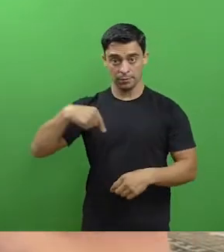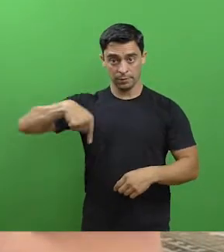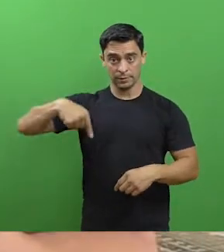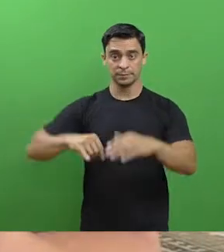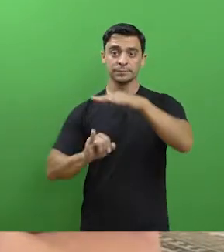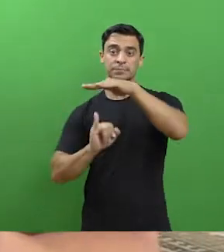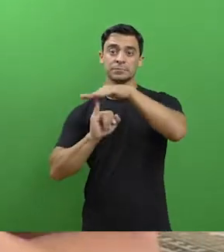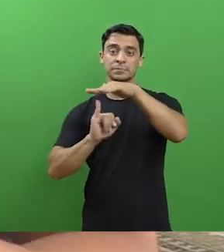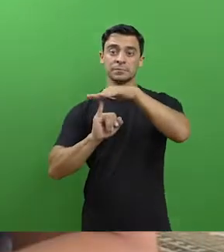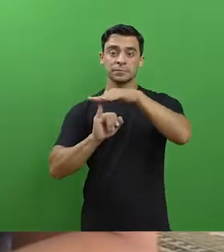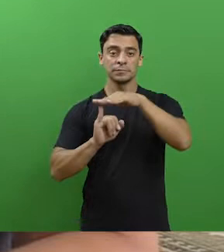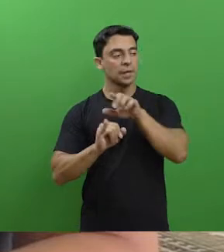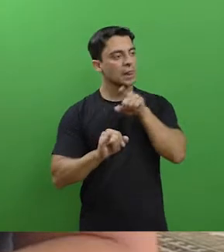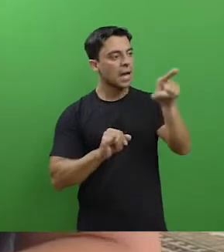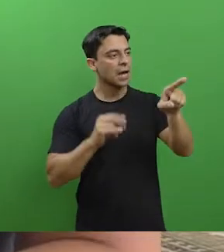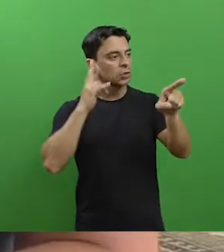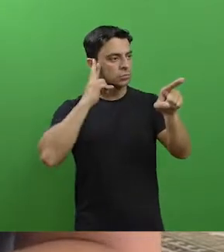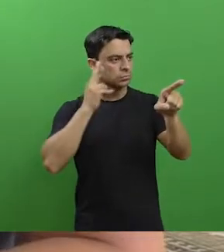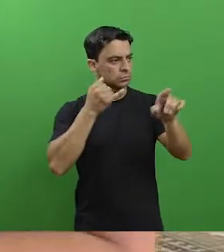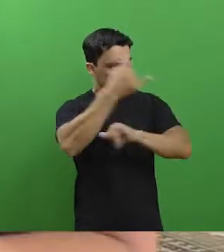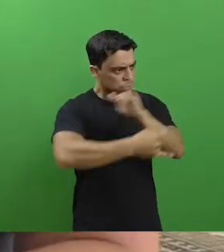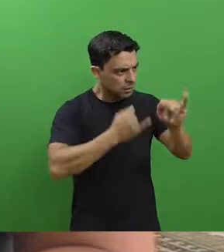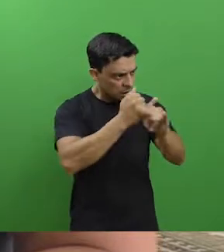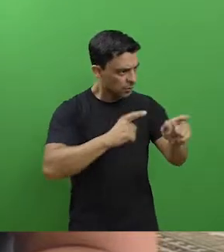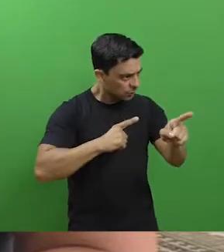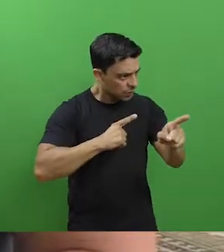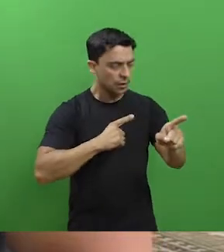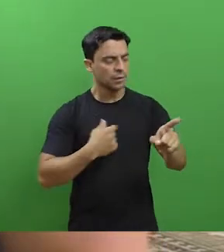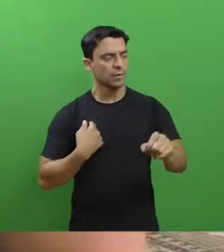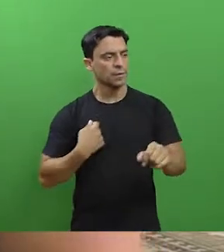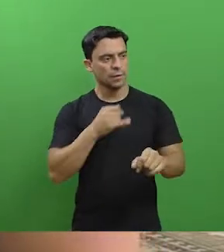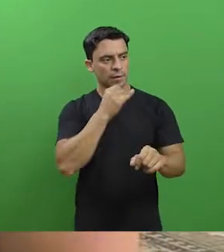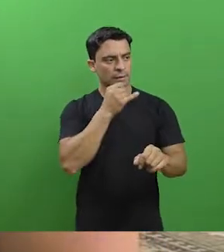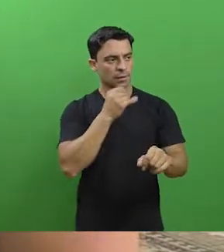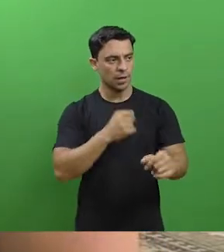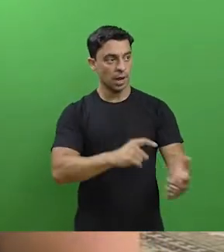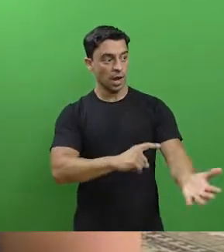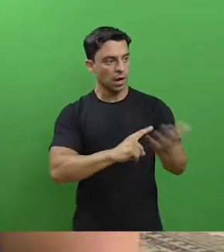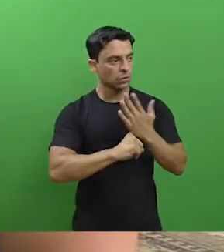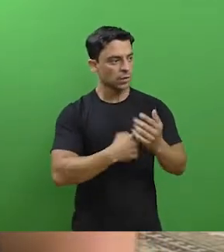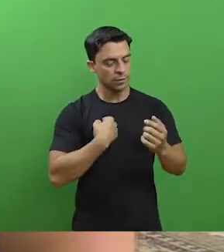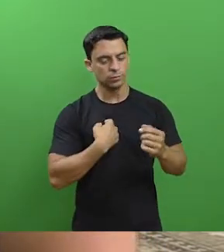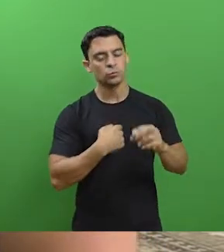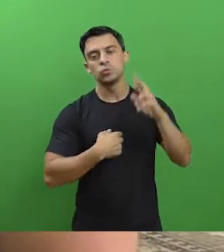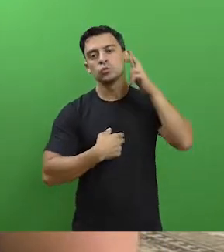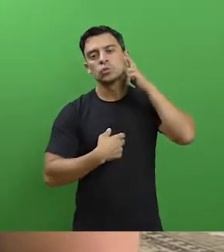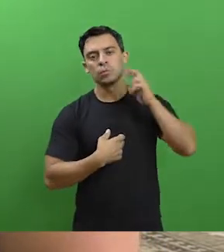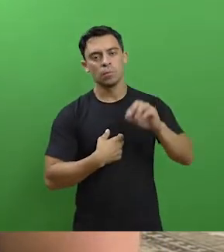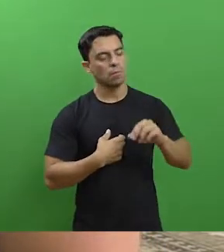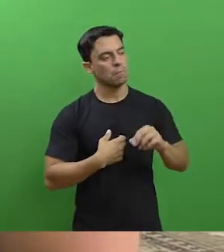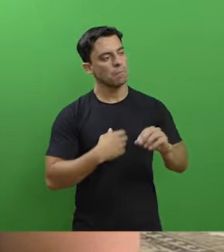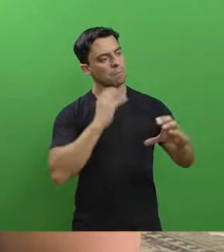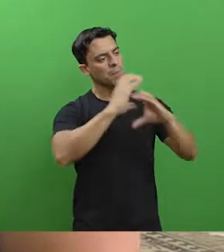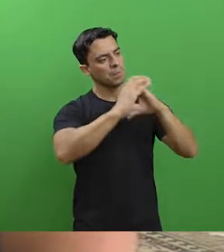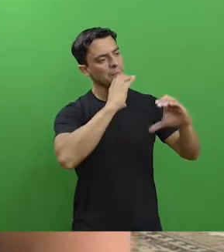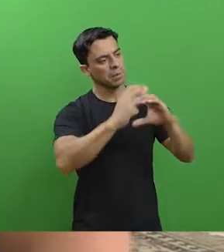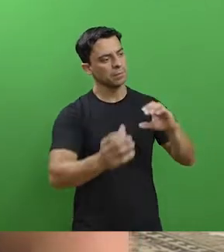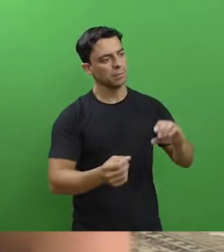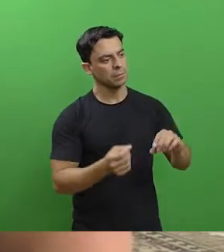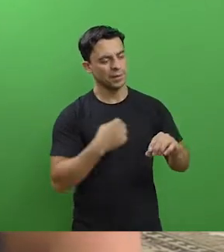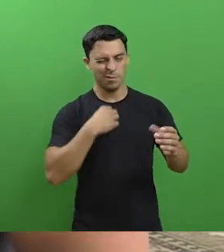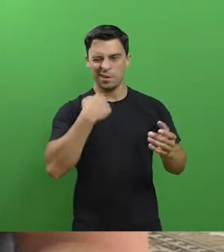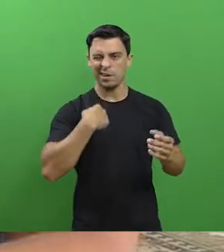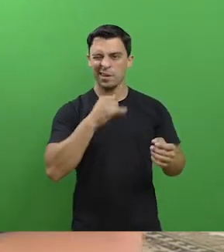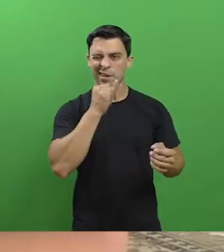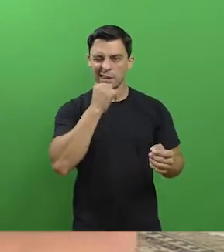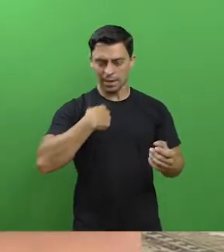tem internet disponível, a tecnologia ajudou nesse sentido, na comunicação com o surdo. Ao invés de eu mandar uma mensagem para ele, talvez em